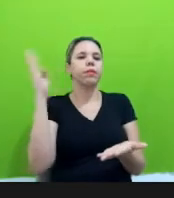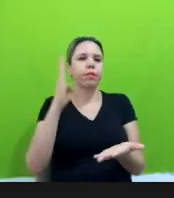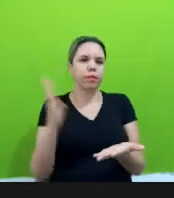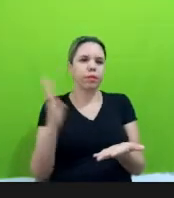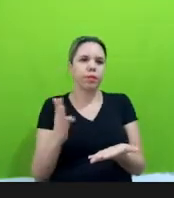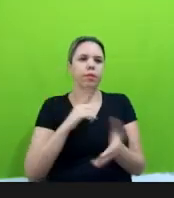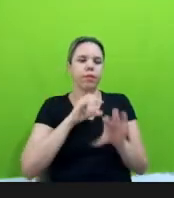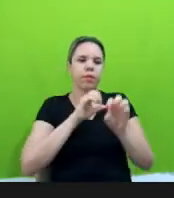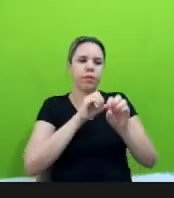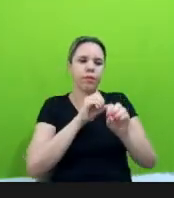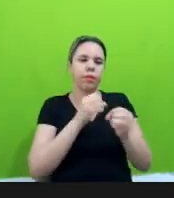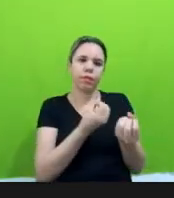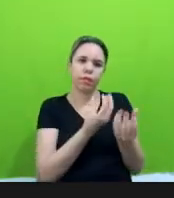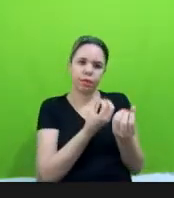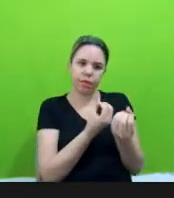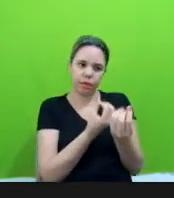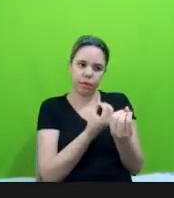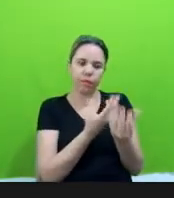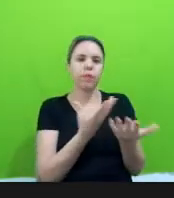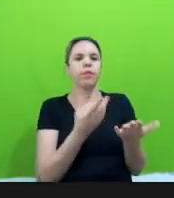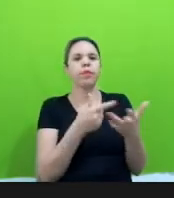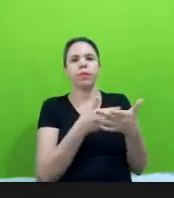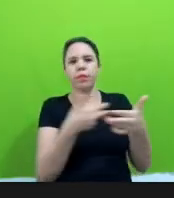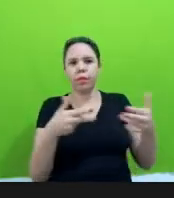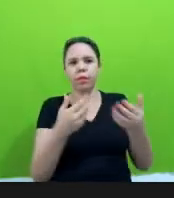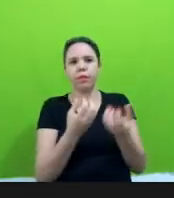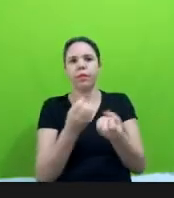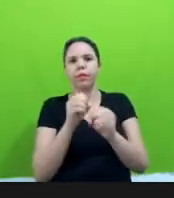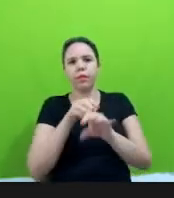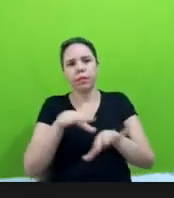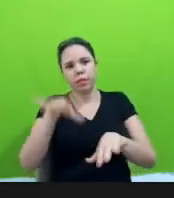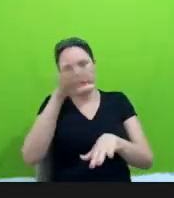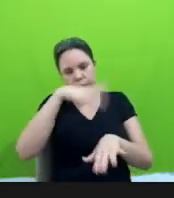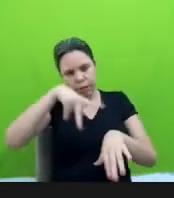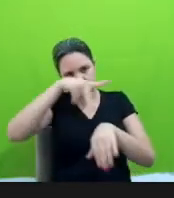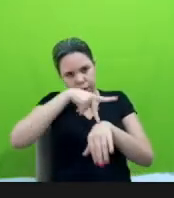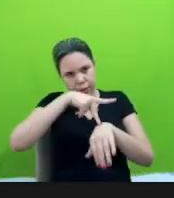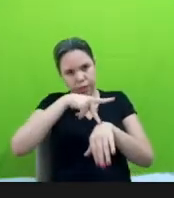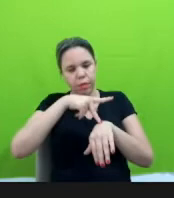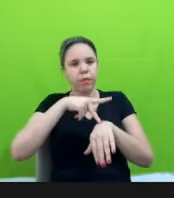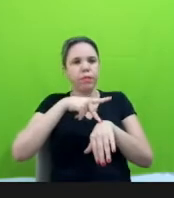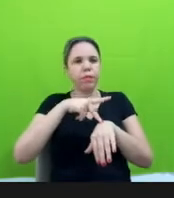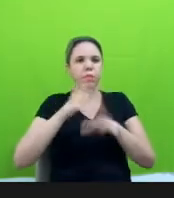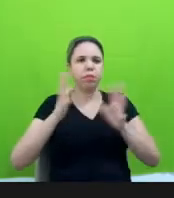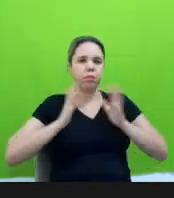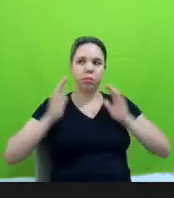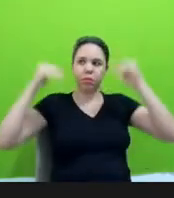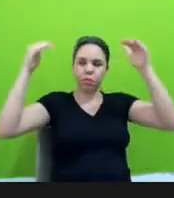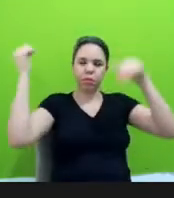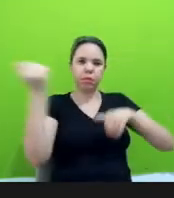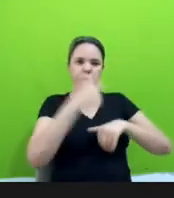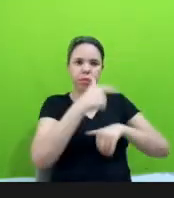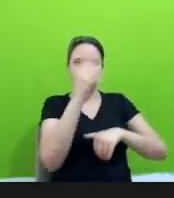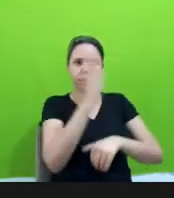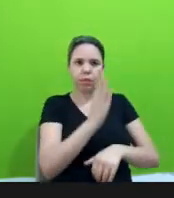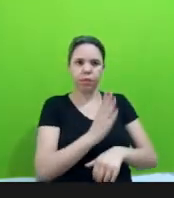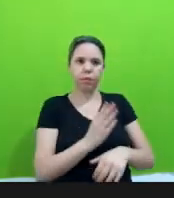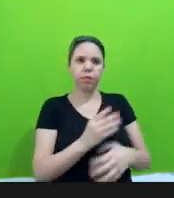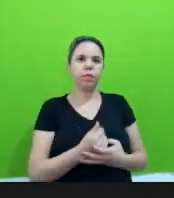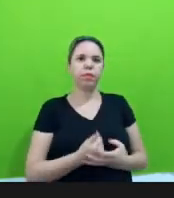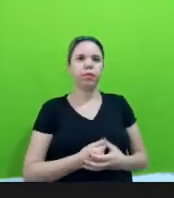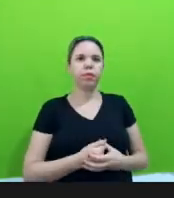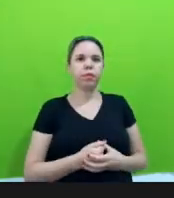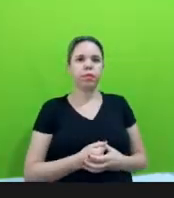educação. Então, diferente de muitos países, inclusive países mais ricos que o Brasil e